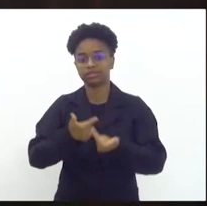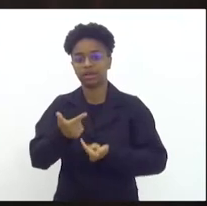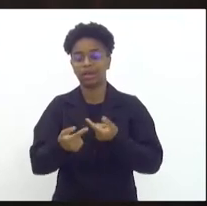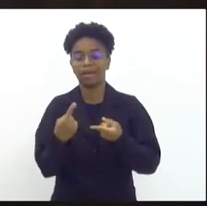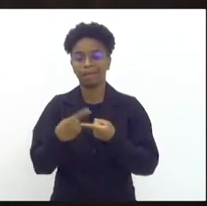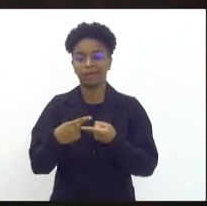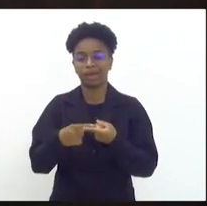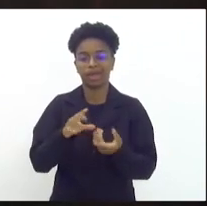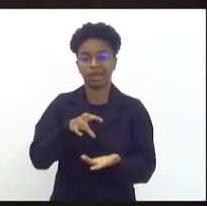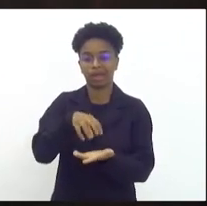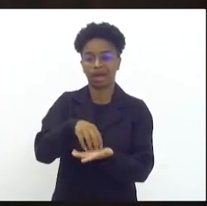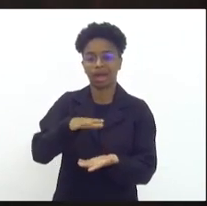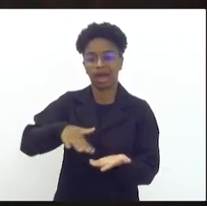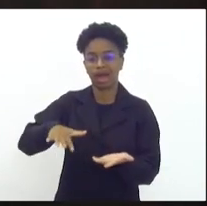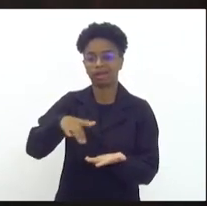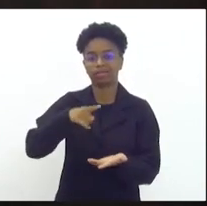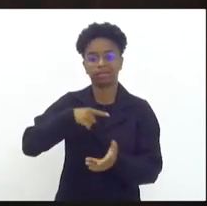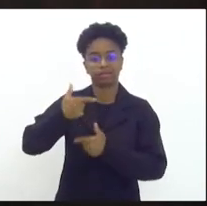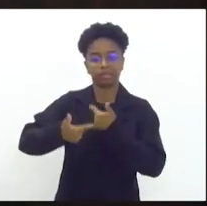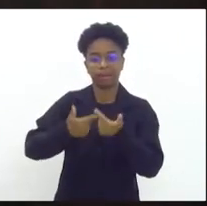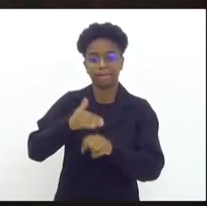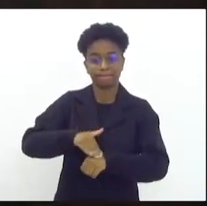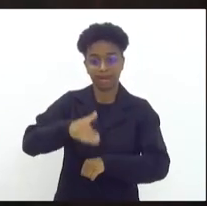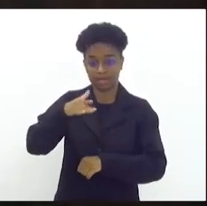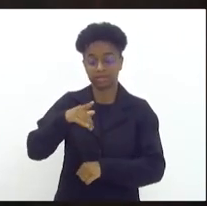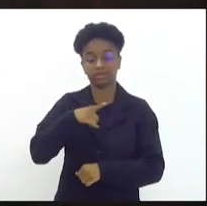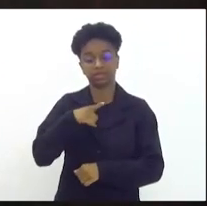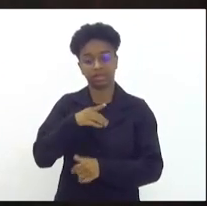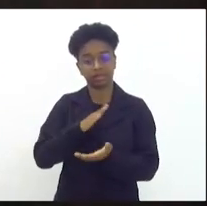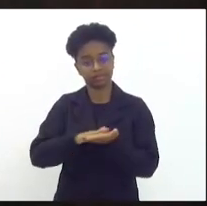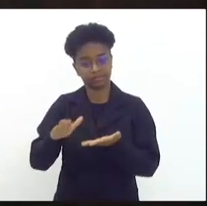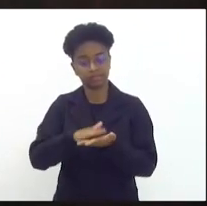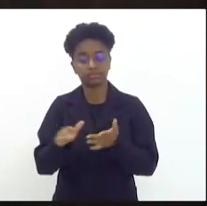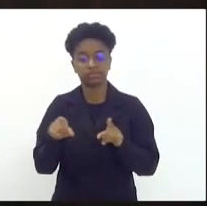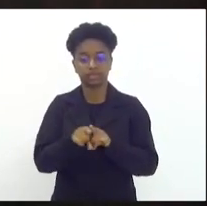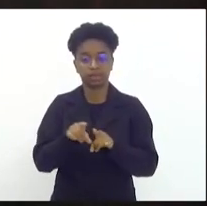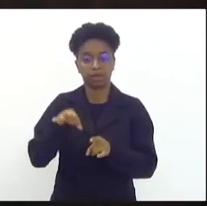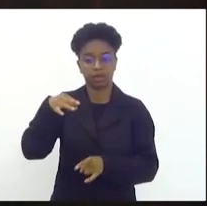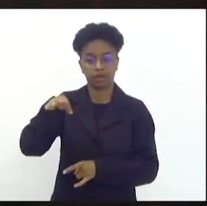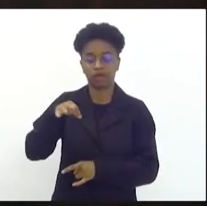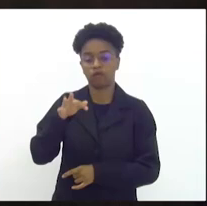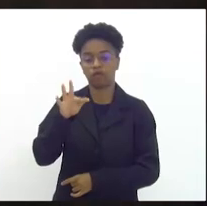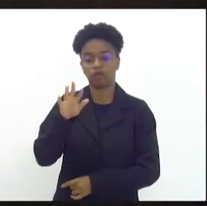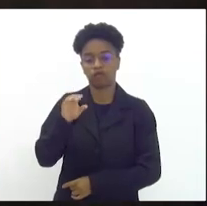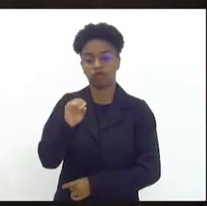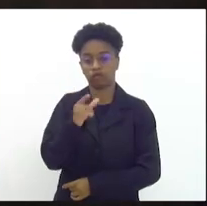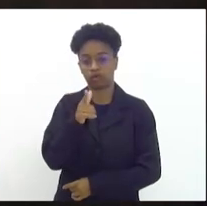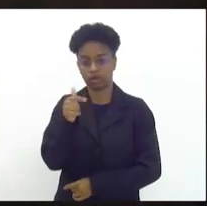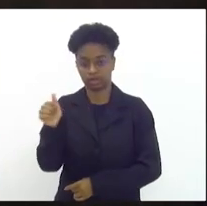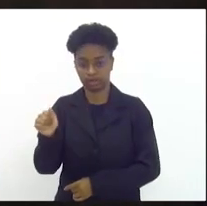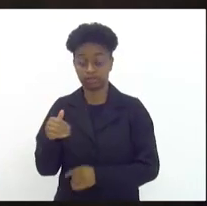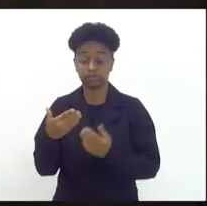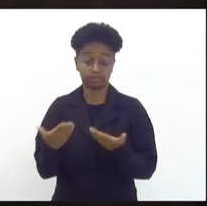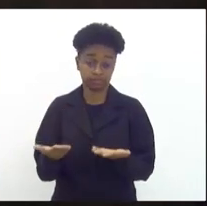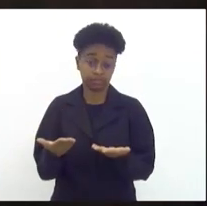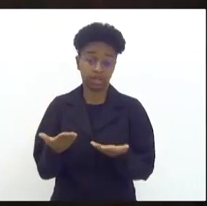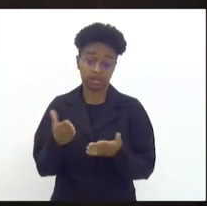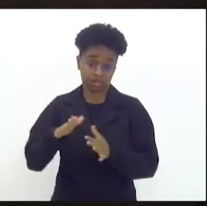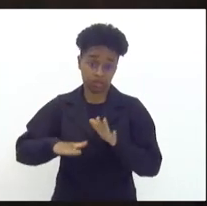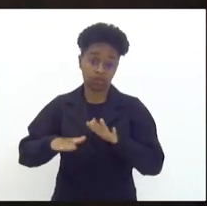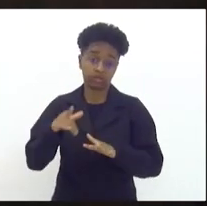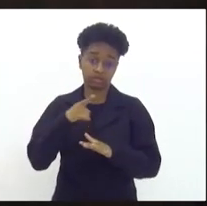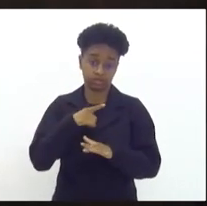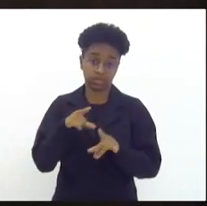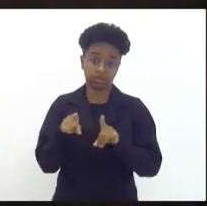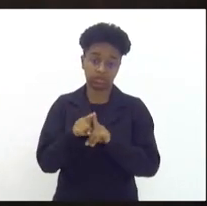o setor que mais emprega ele tem um grande custo de folha e como Muito provavelmente ele vai ter